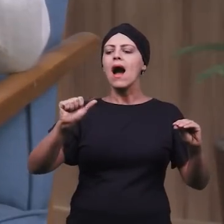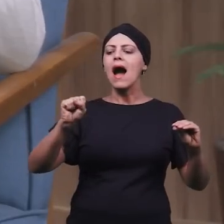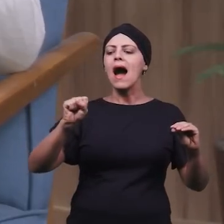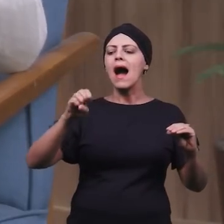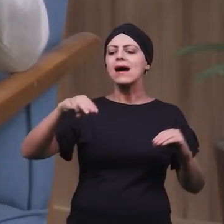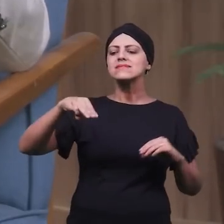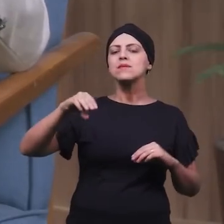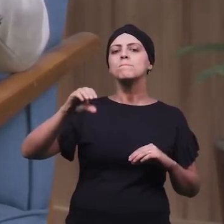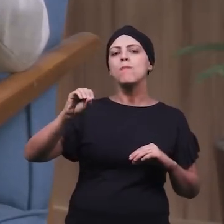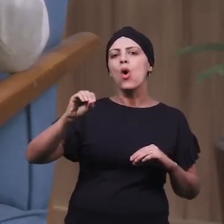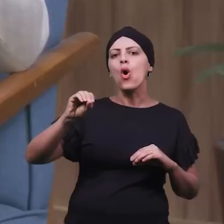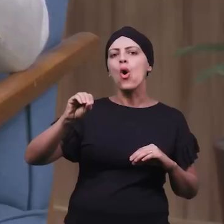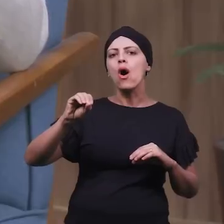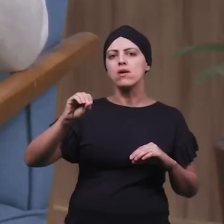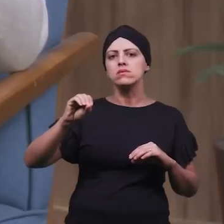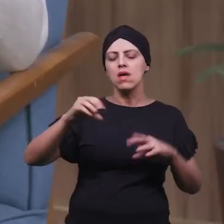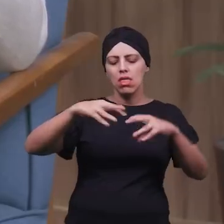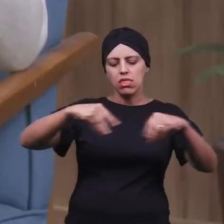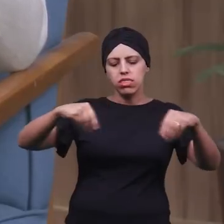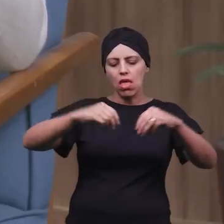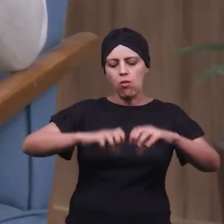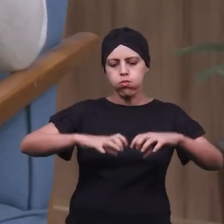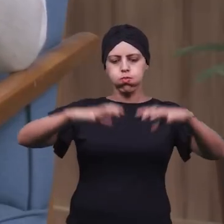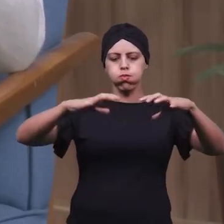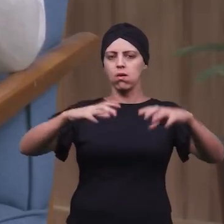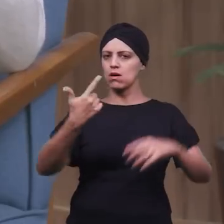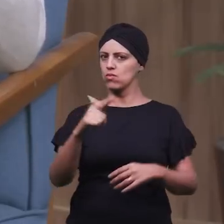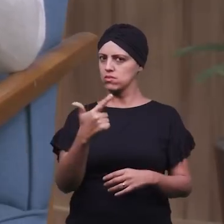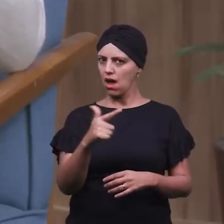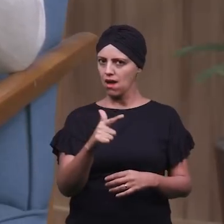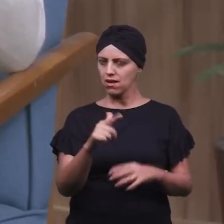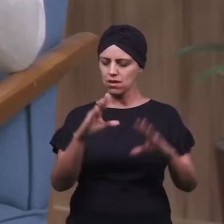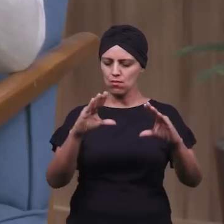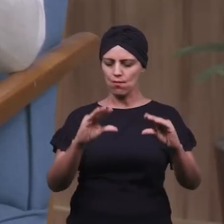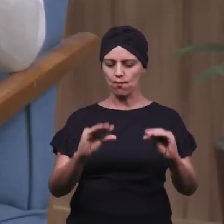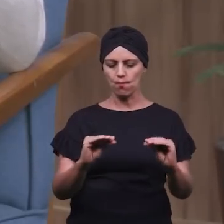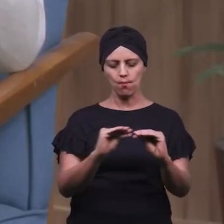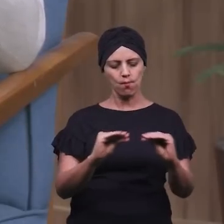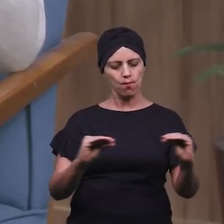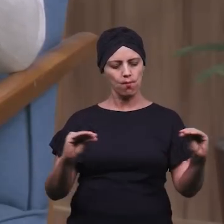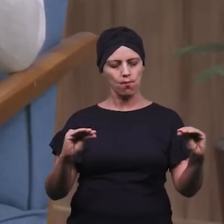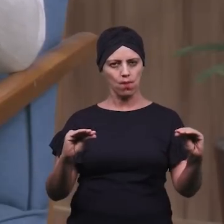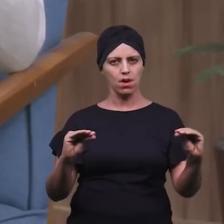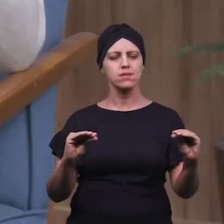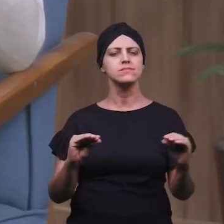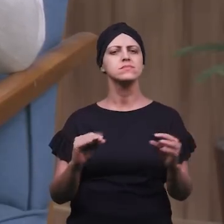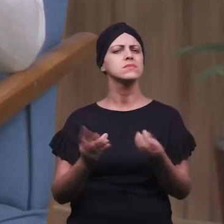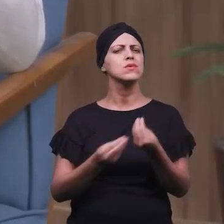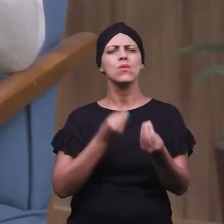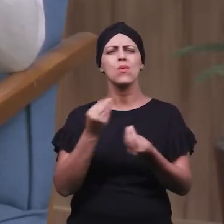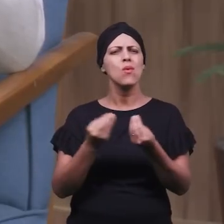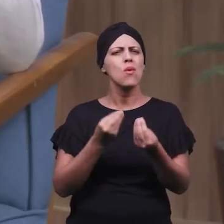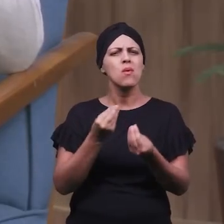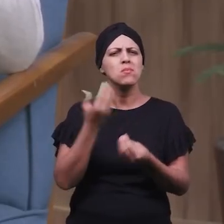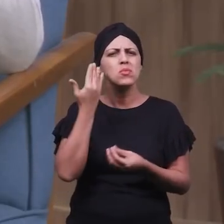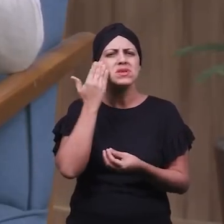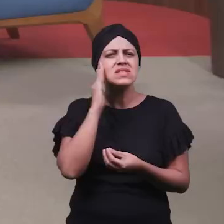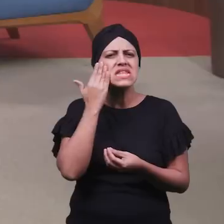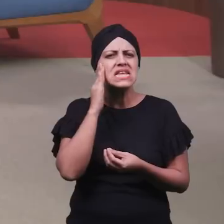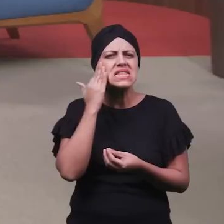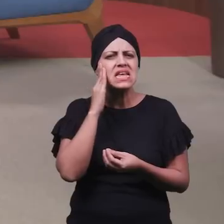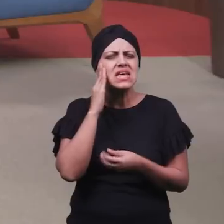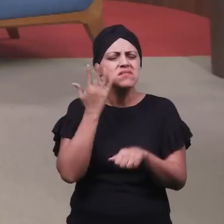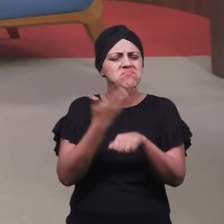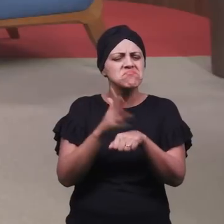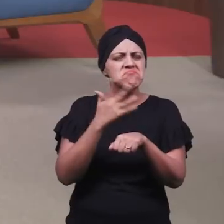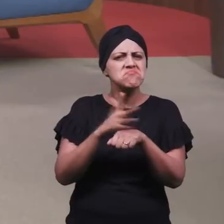maneiras estão corretas de falar. Daniel, como é que a gente pode fazer essa aplicação profética e